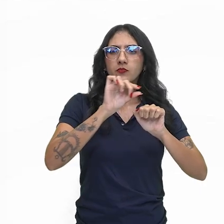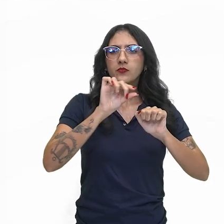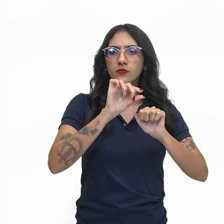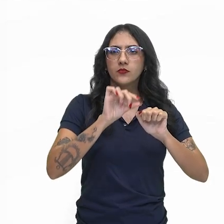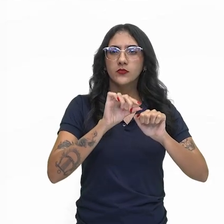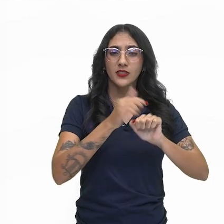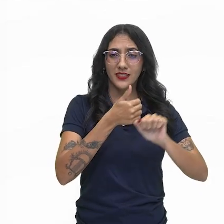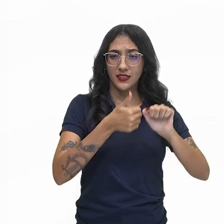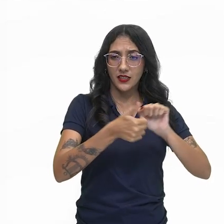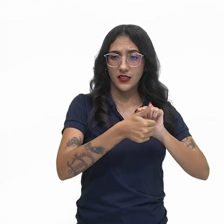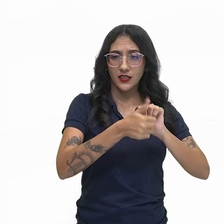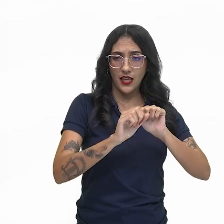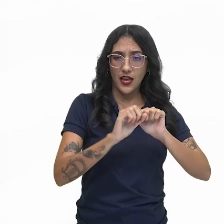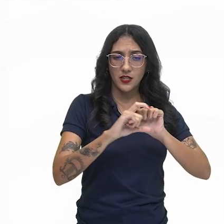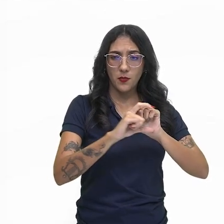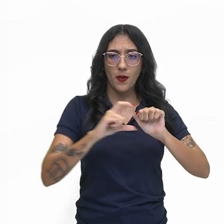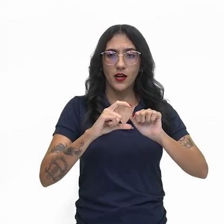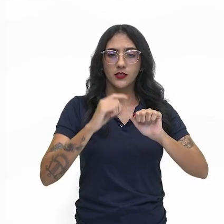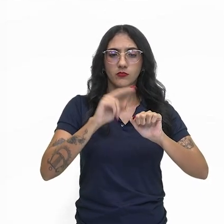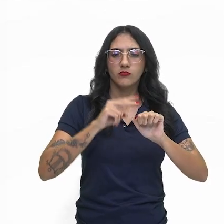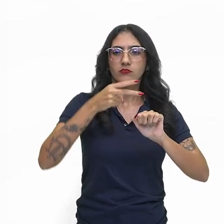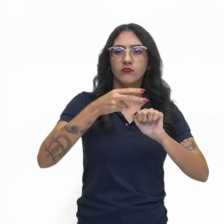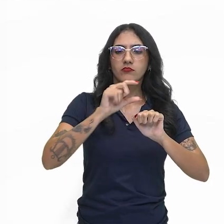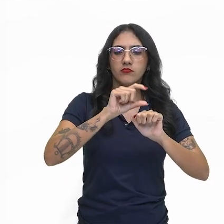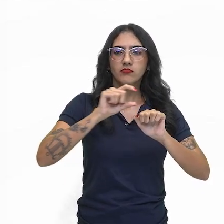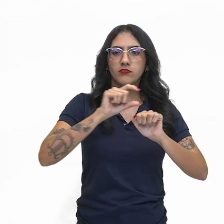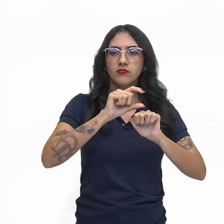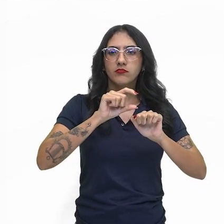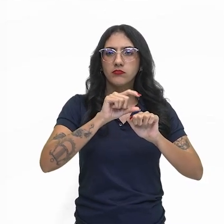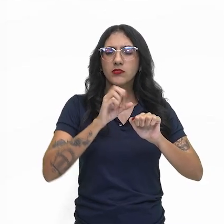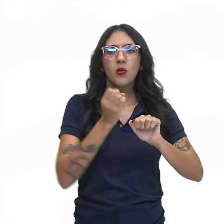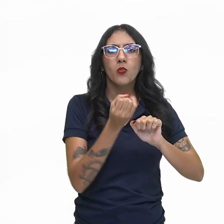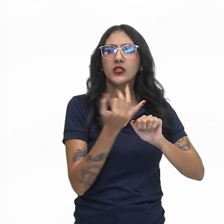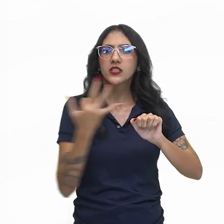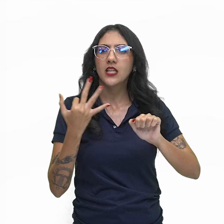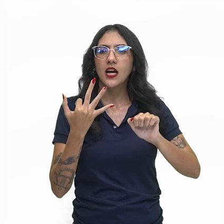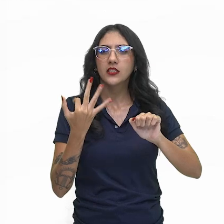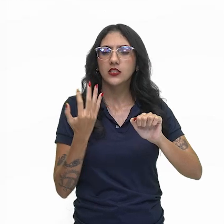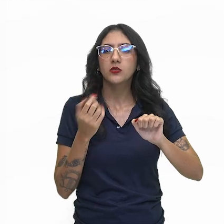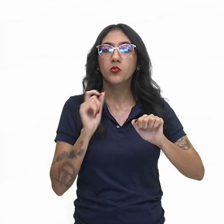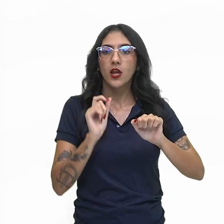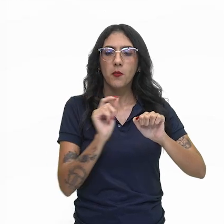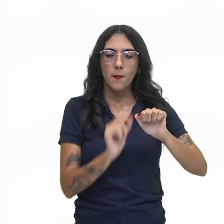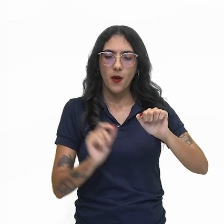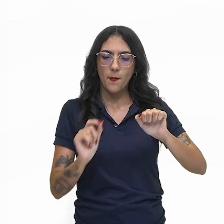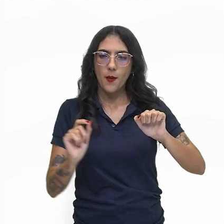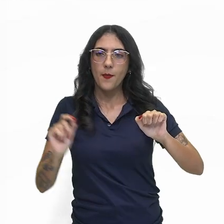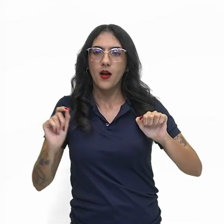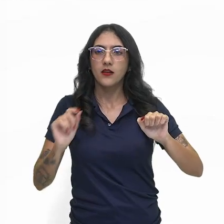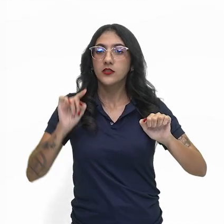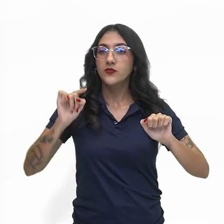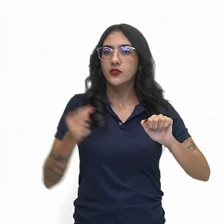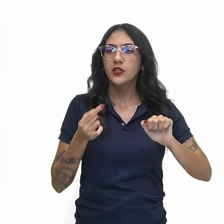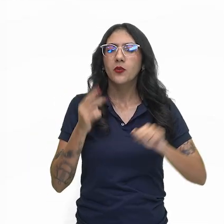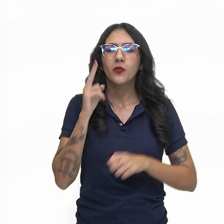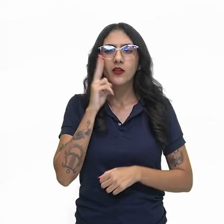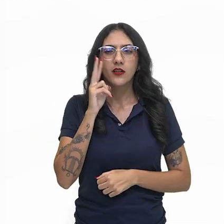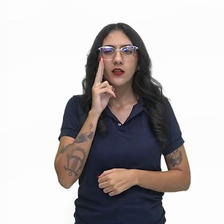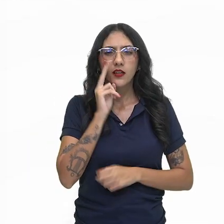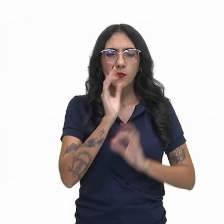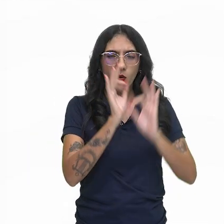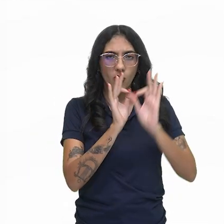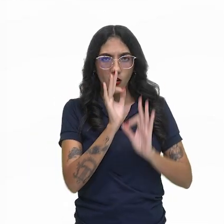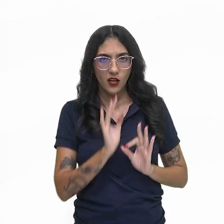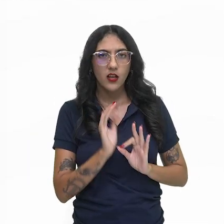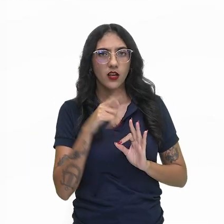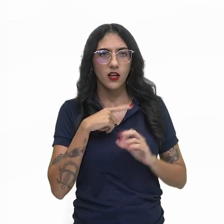número de casas decimais que a vírgula teve que se deslocar, quando eu posicionei a vírgula lá